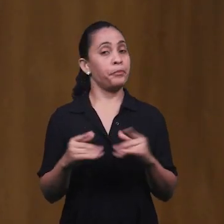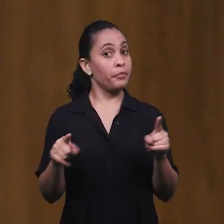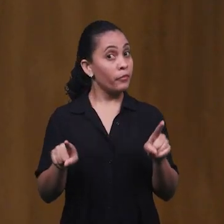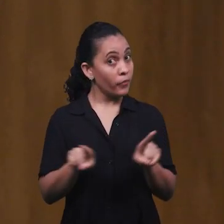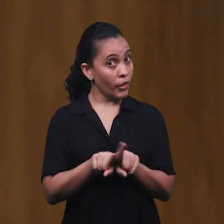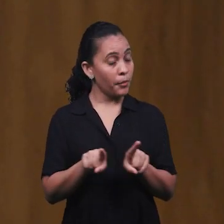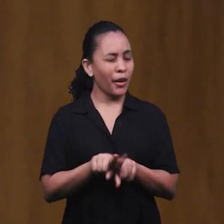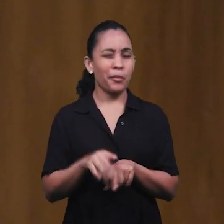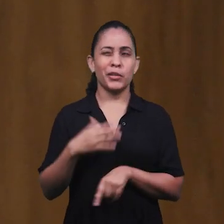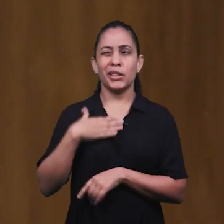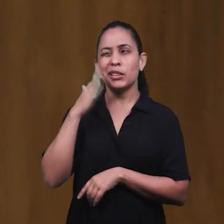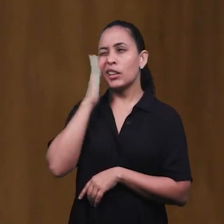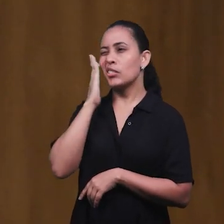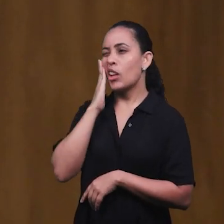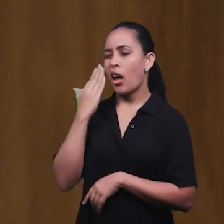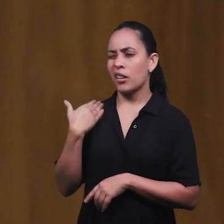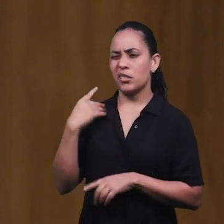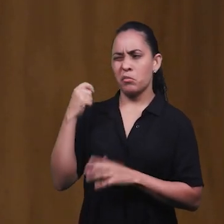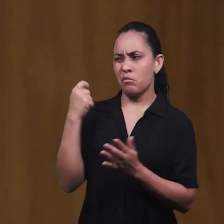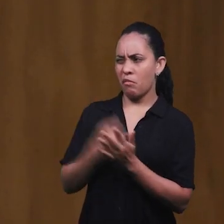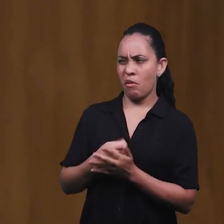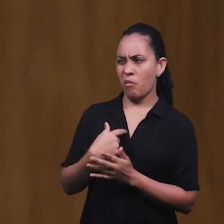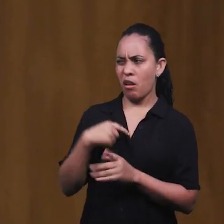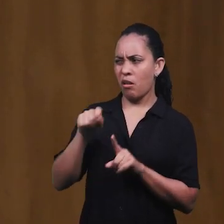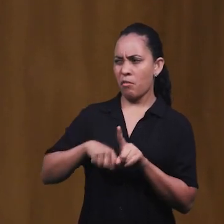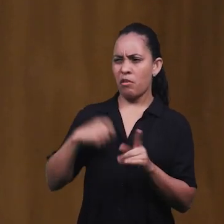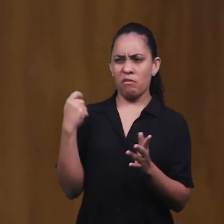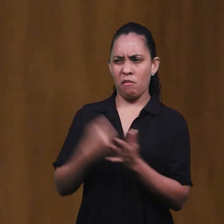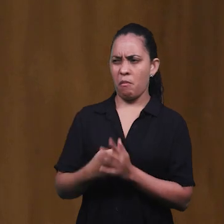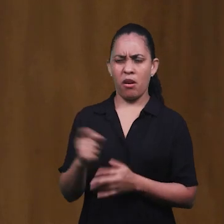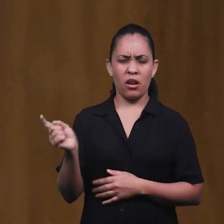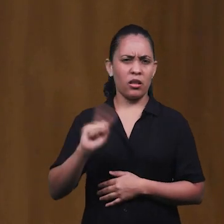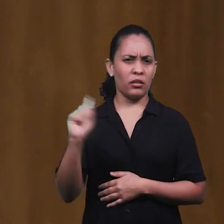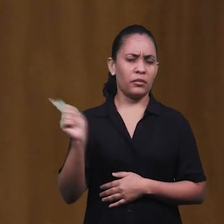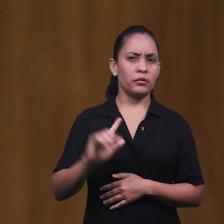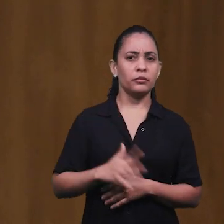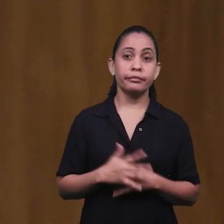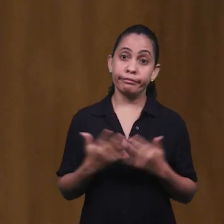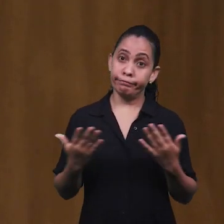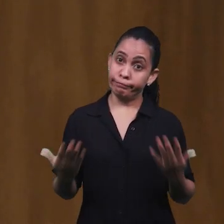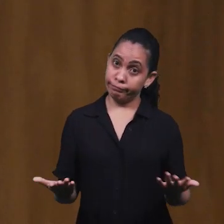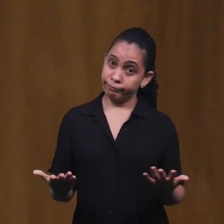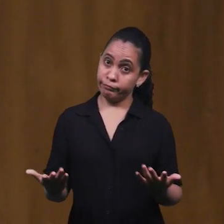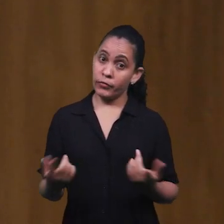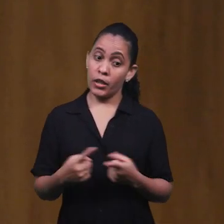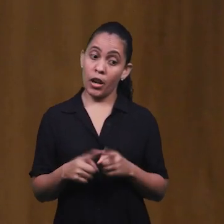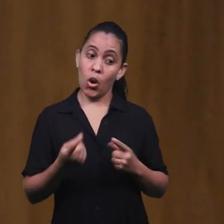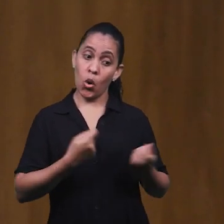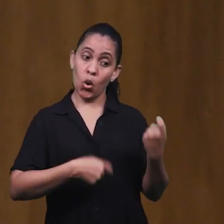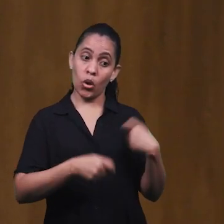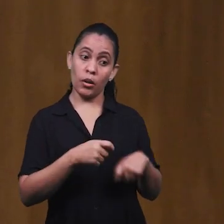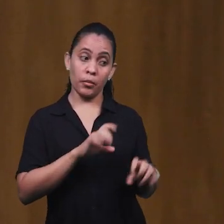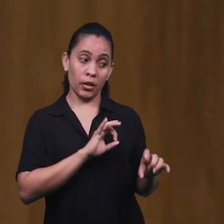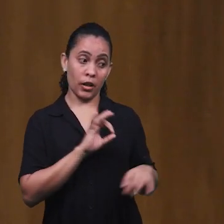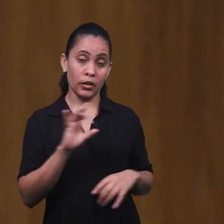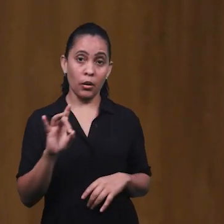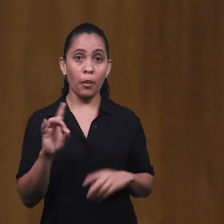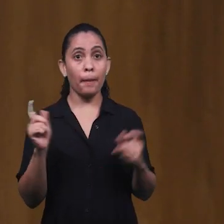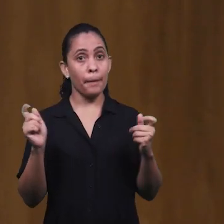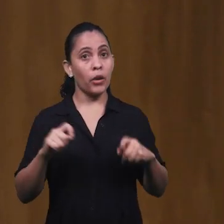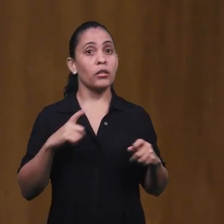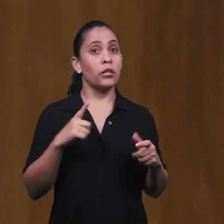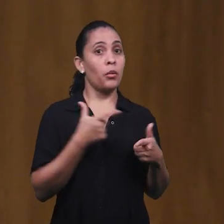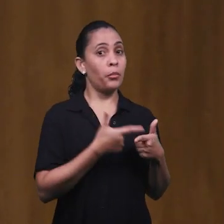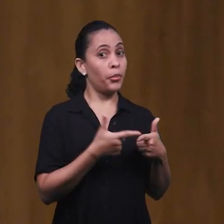o entendimento, né, de que esse mês eu não vou pagar. Lógico que a gente não sabe a capacidade econômica de cada um. Às vezes a pessoa pode enfrentar